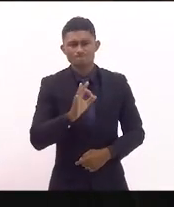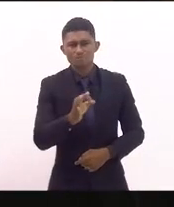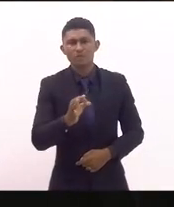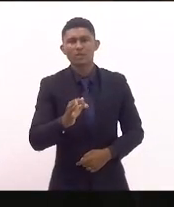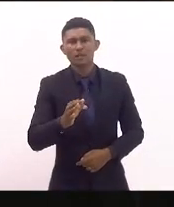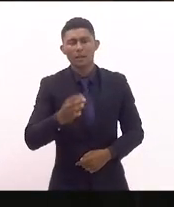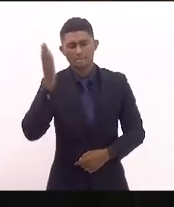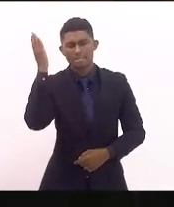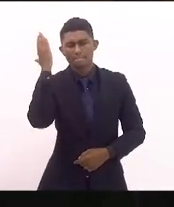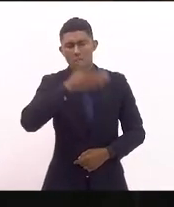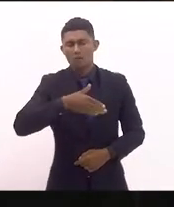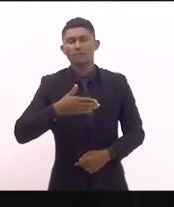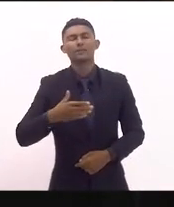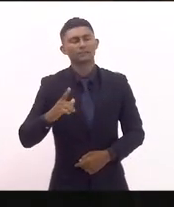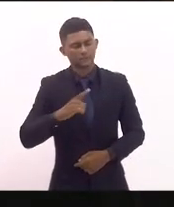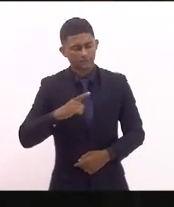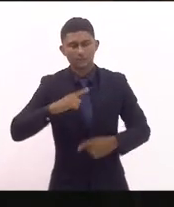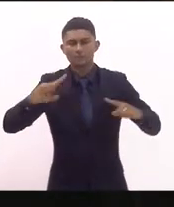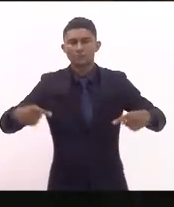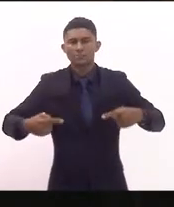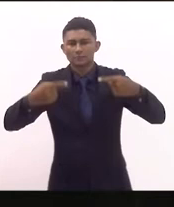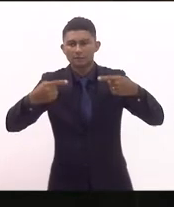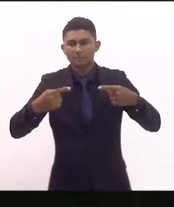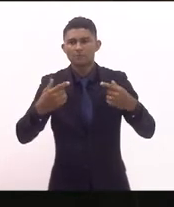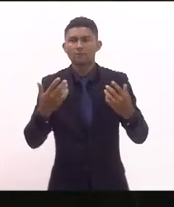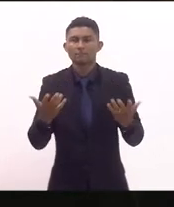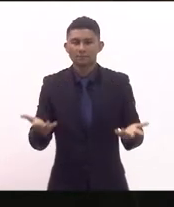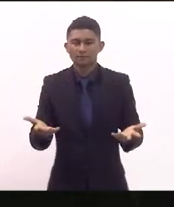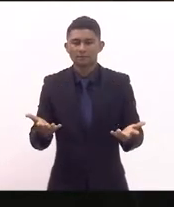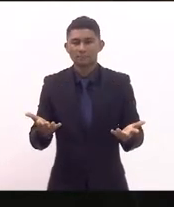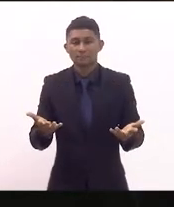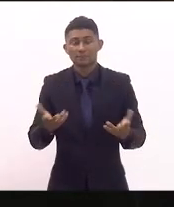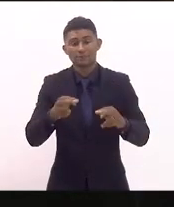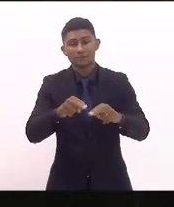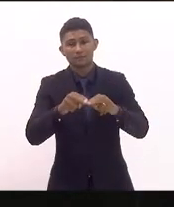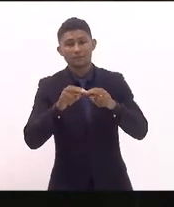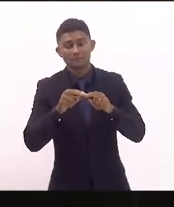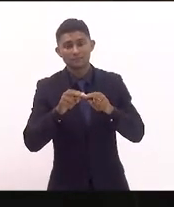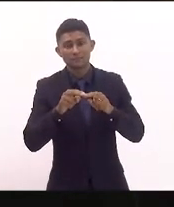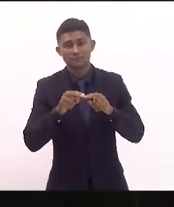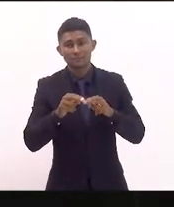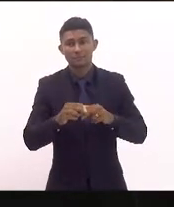diário. Por isso, quero dedicar...